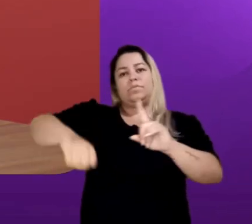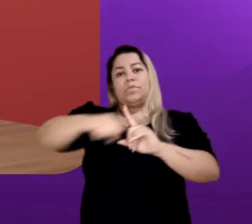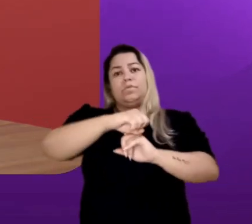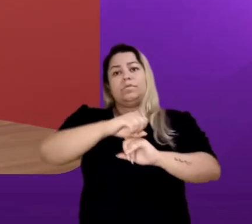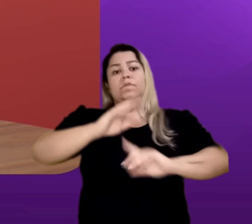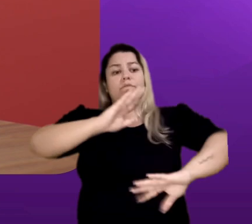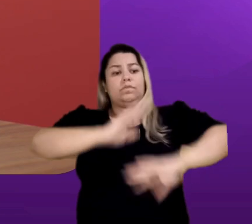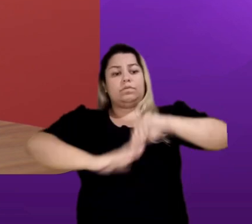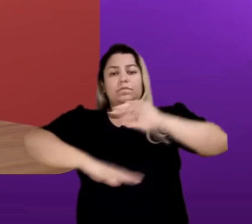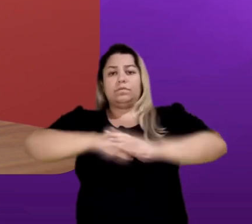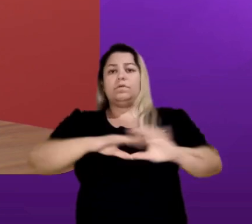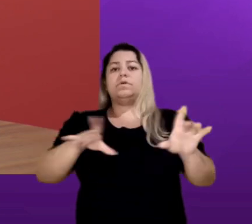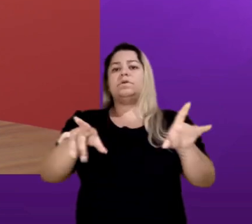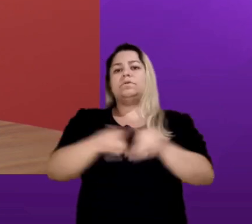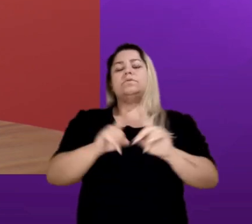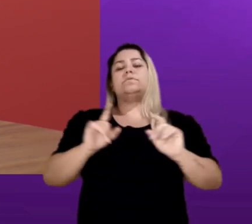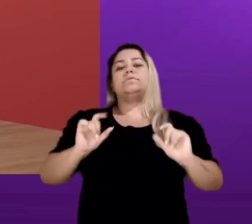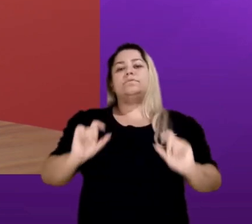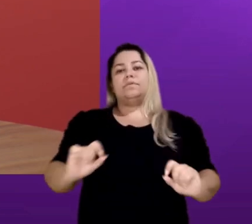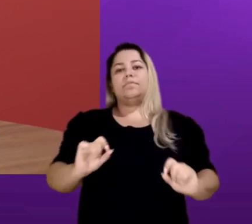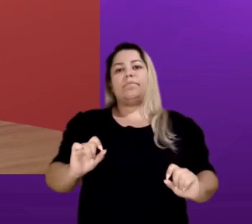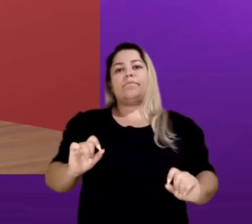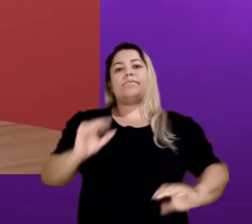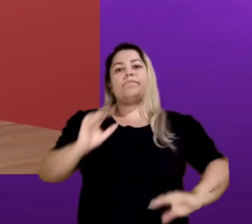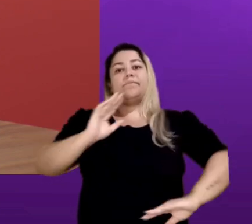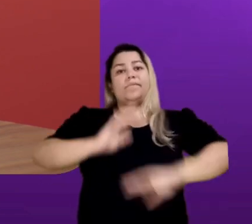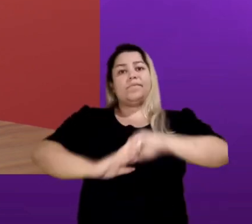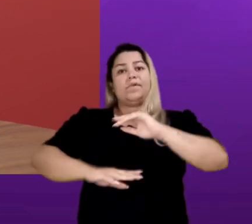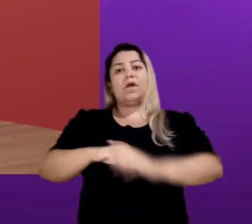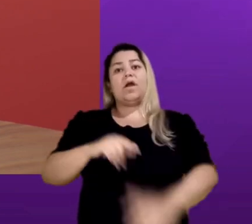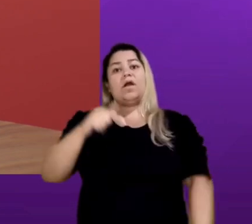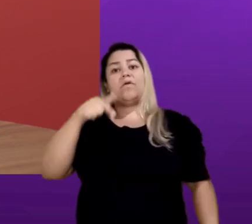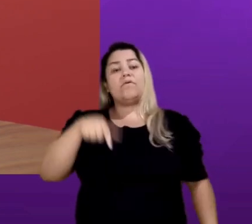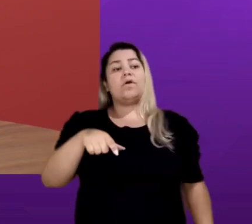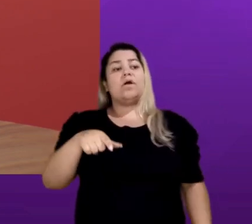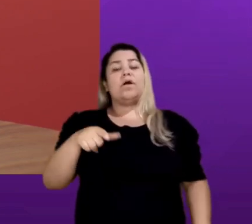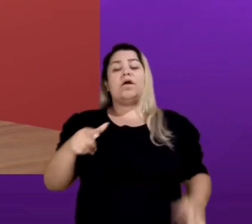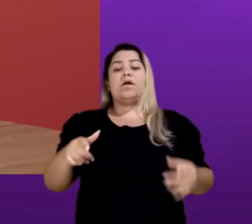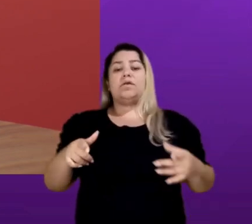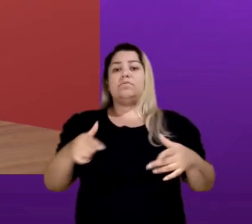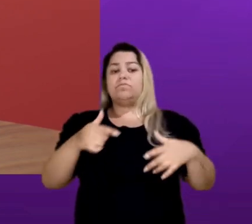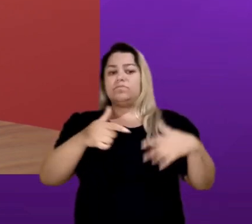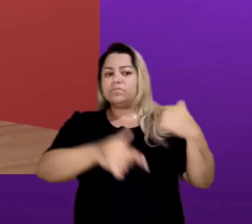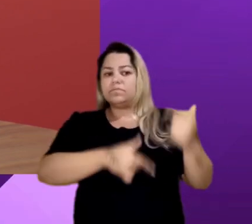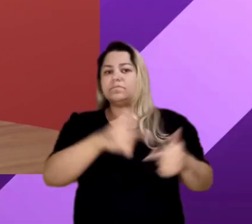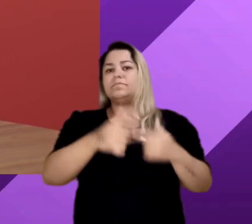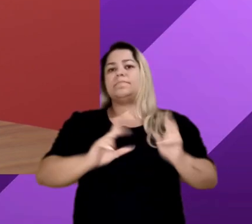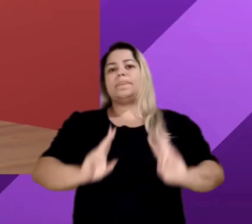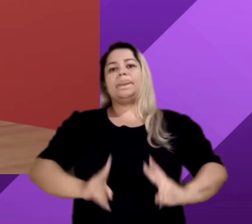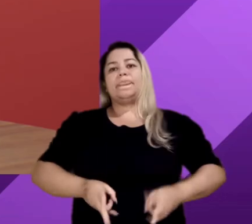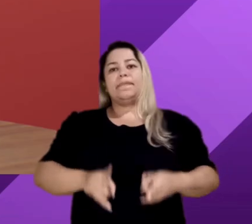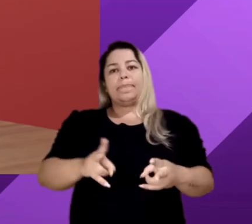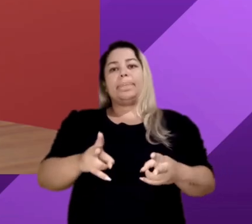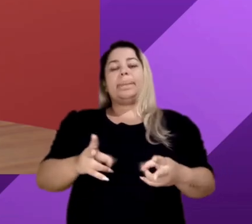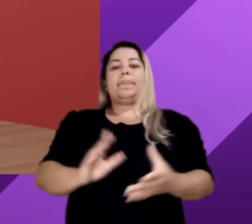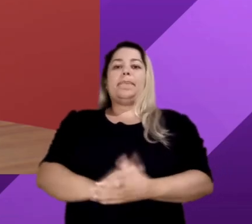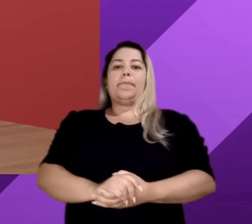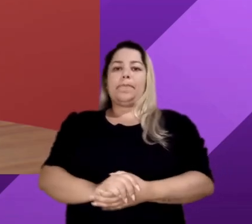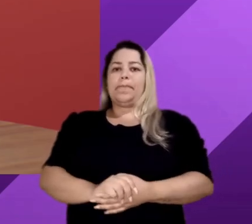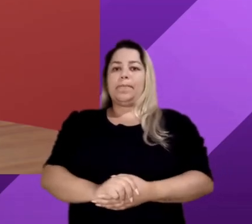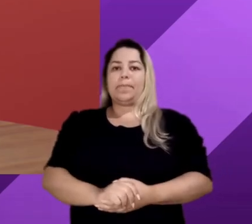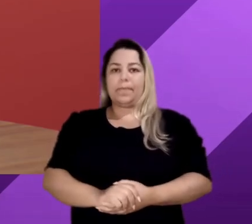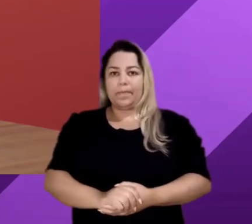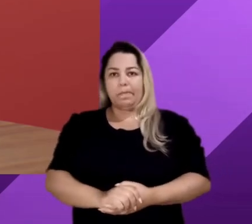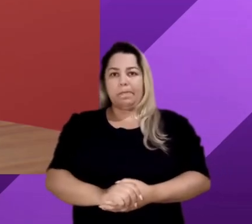né, e vou morrer atuando, que daqui eu não saio, é muito sutil, né? É muito